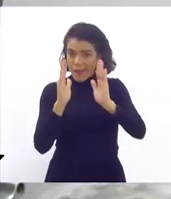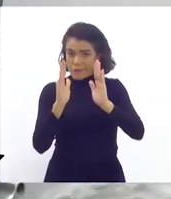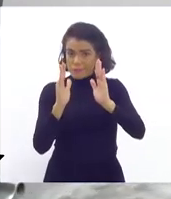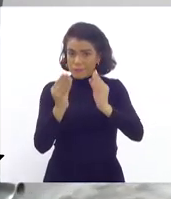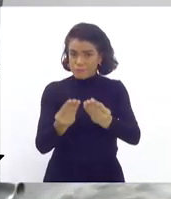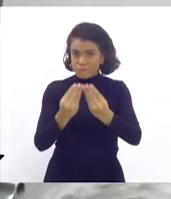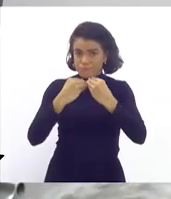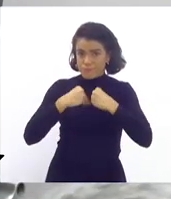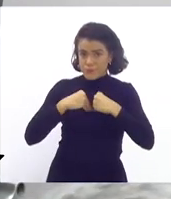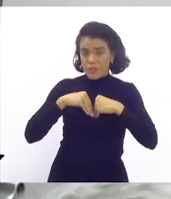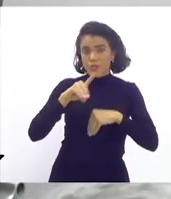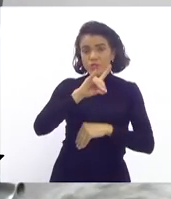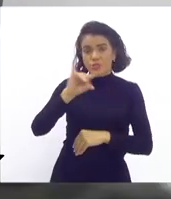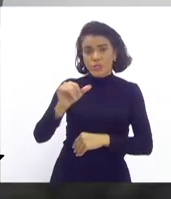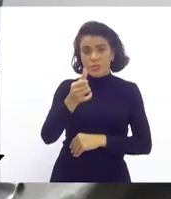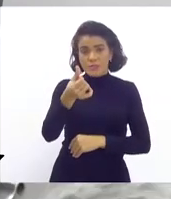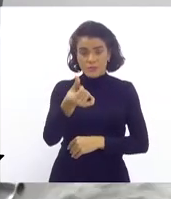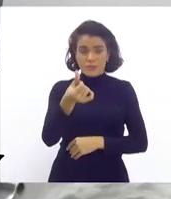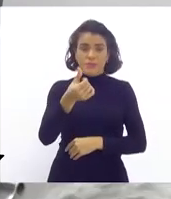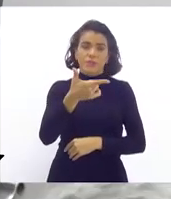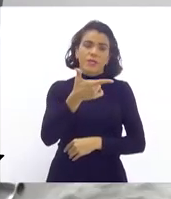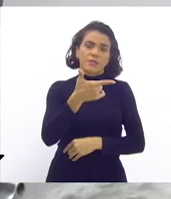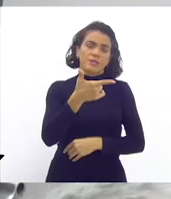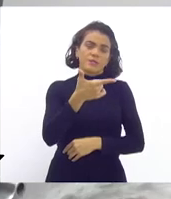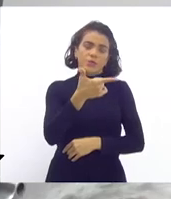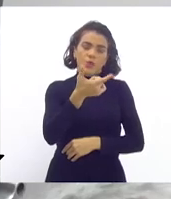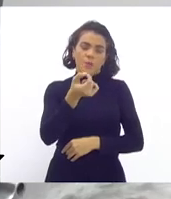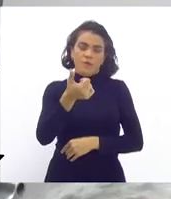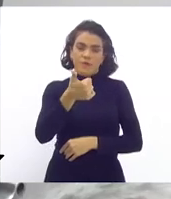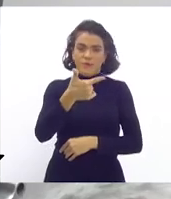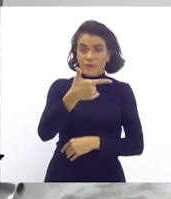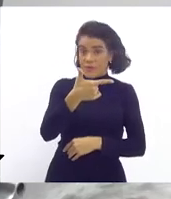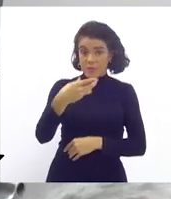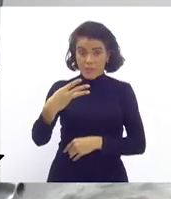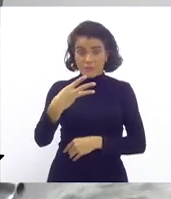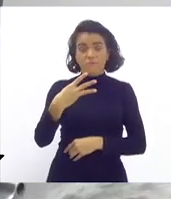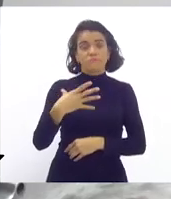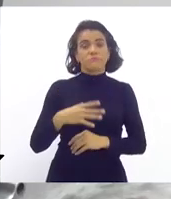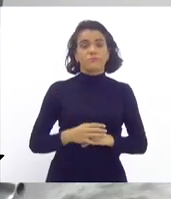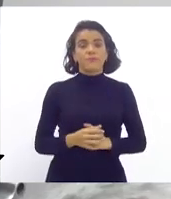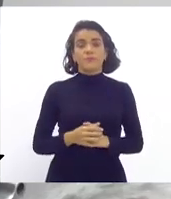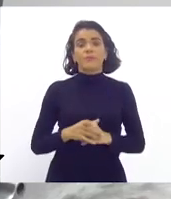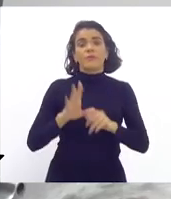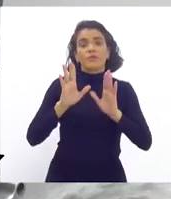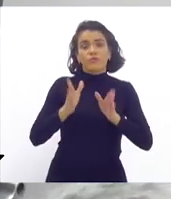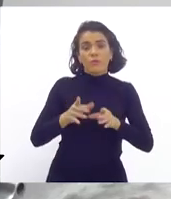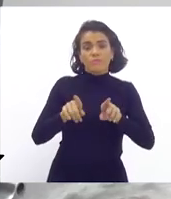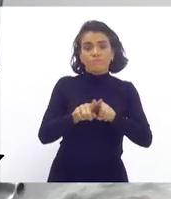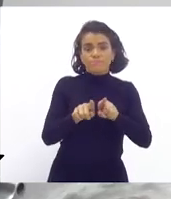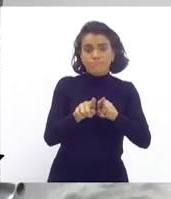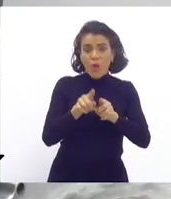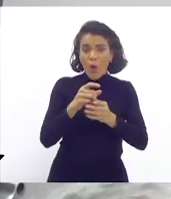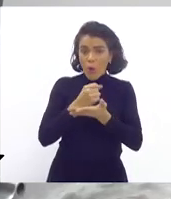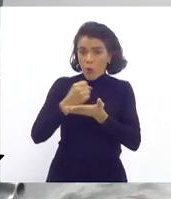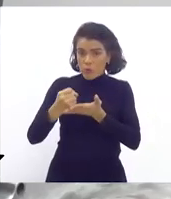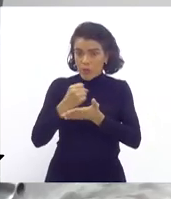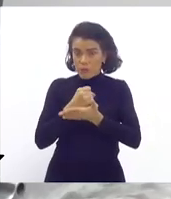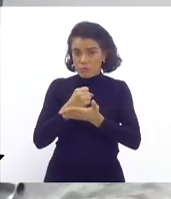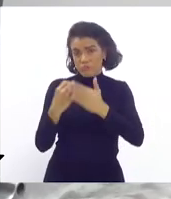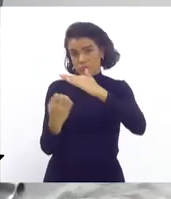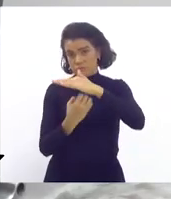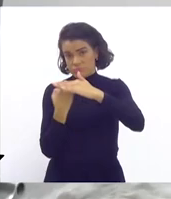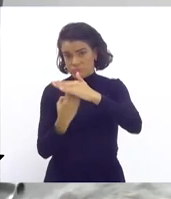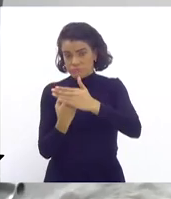número 6 de 2023 apresenta os documentos com informações requeridas por vossa excelência relativa do contrato de concessão